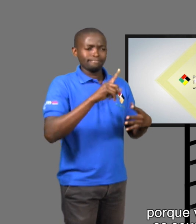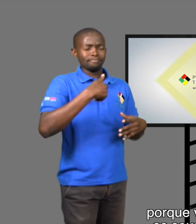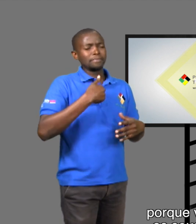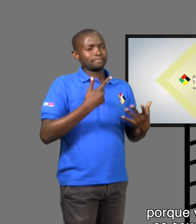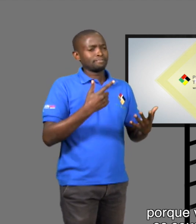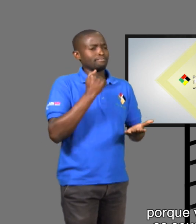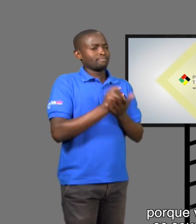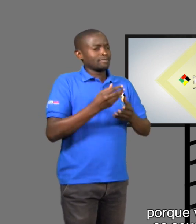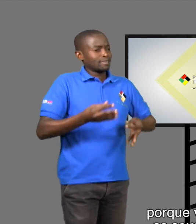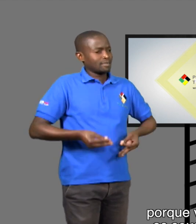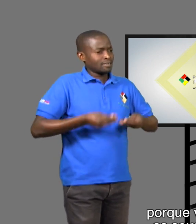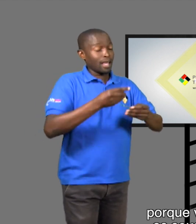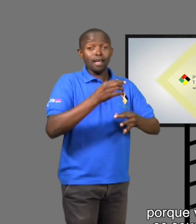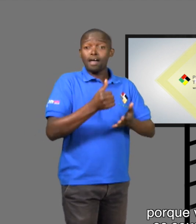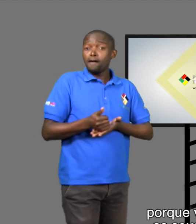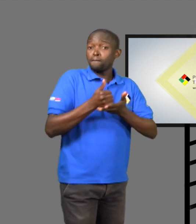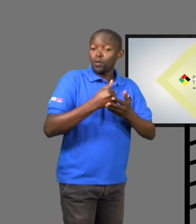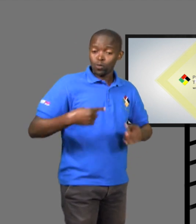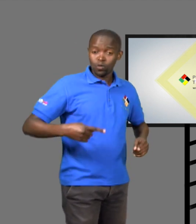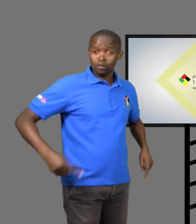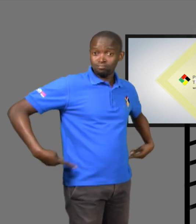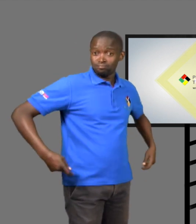Porque vai minimizar os seus problemas.